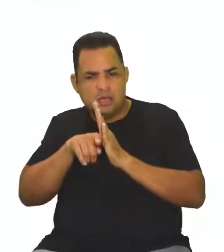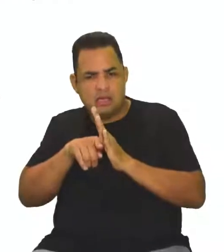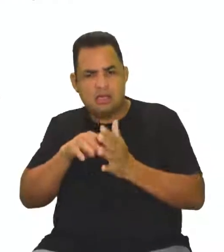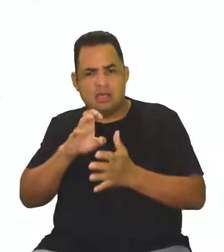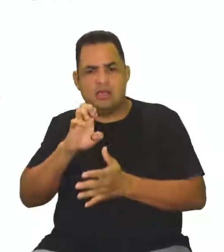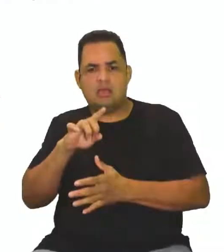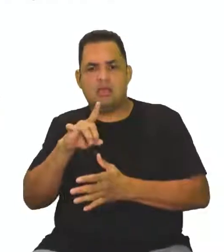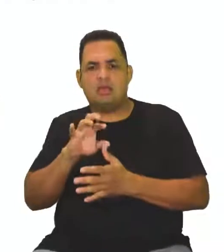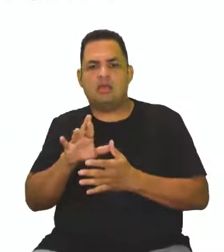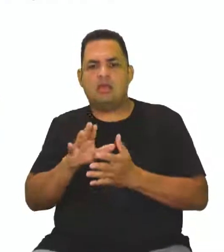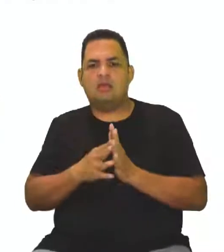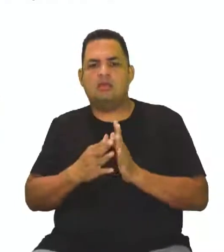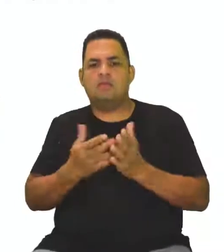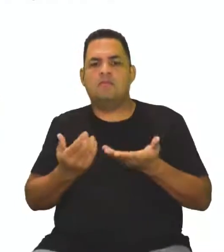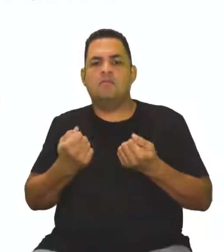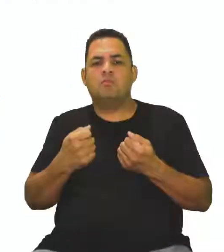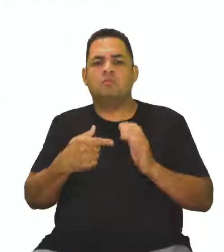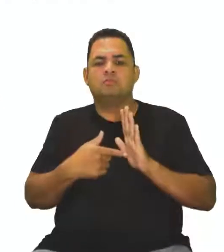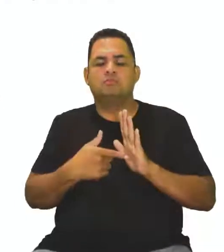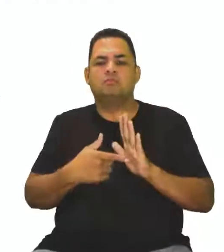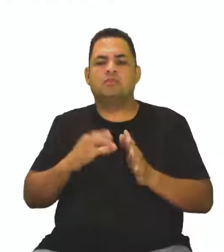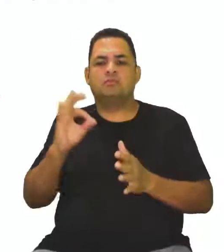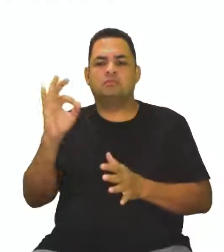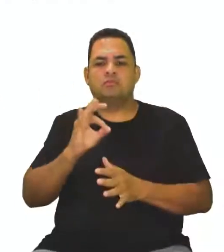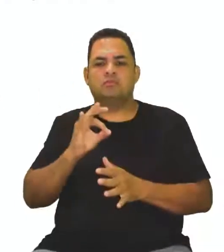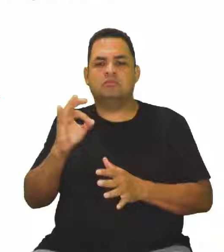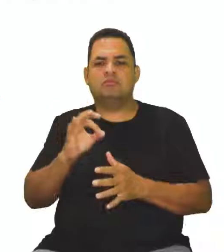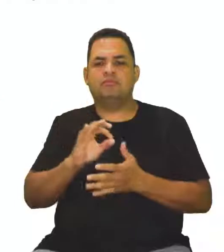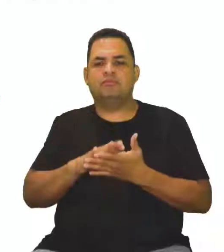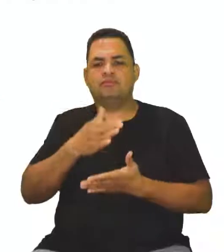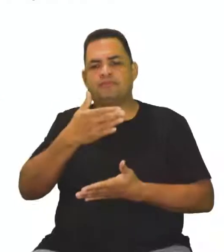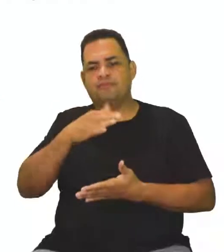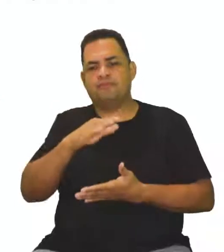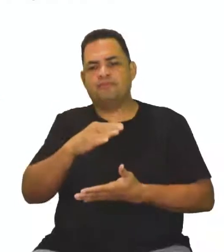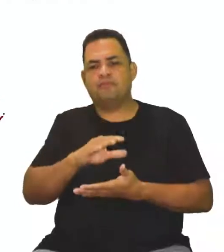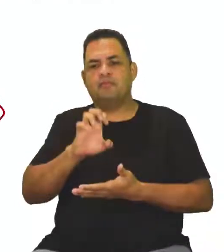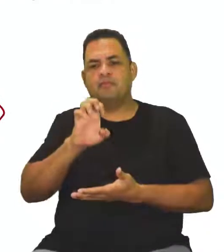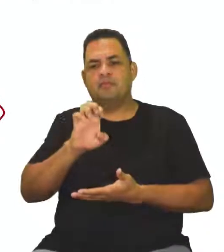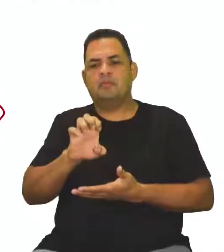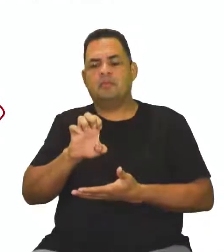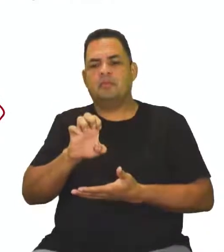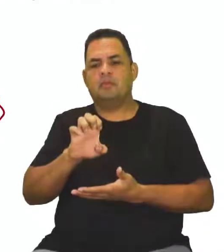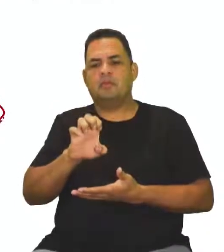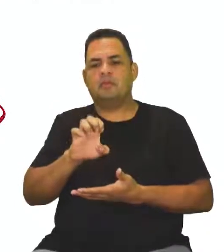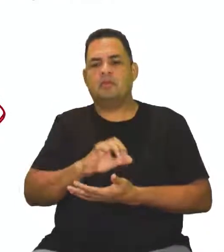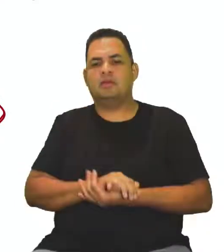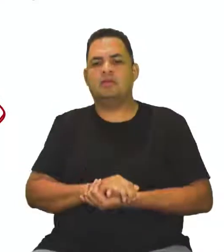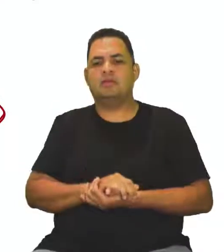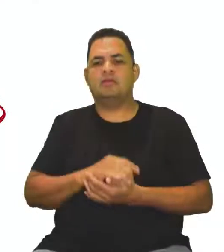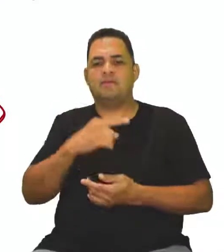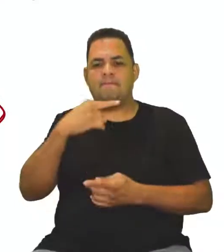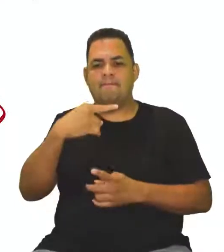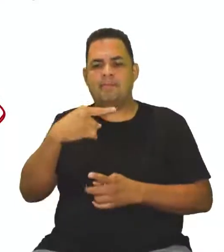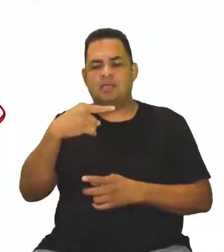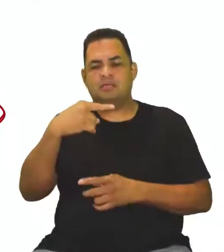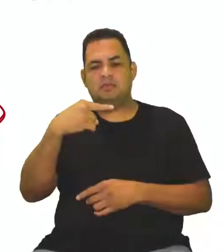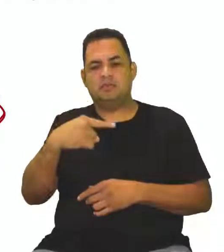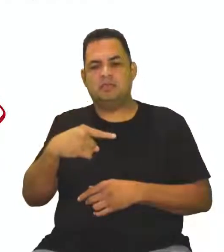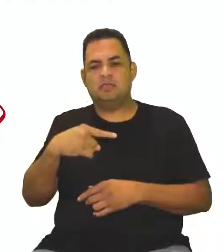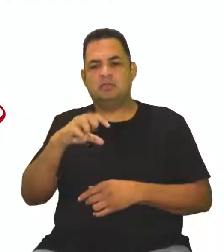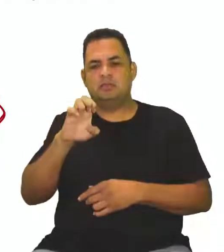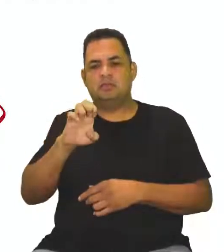tolerância pode ser dada percentualmente em mais ou menos E, tá? Esse Ezinho aqui, ele é para